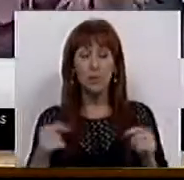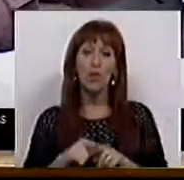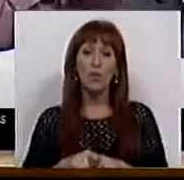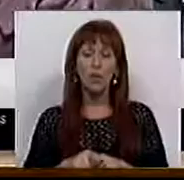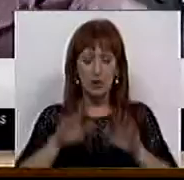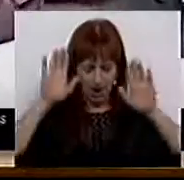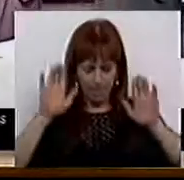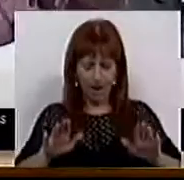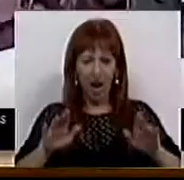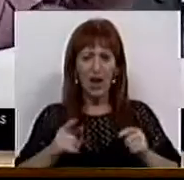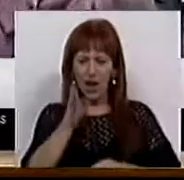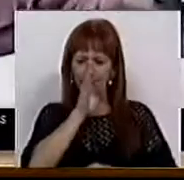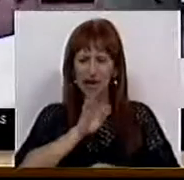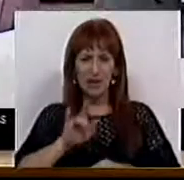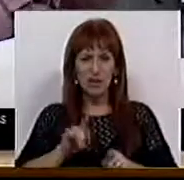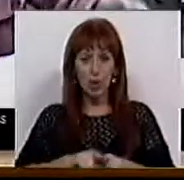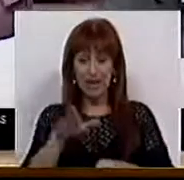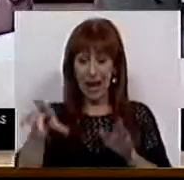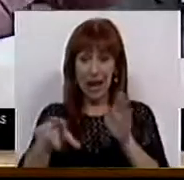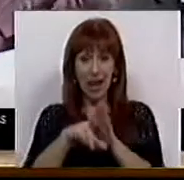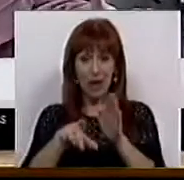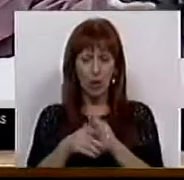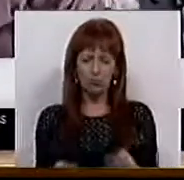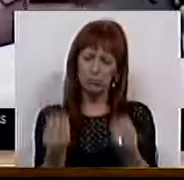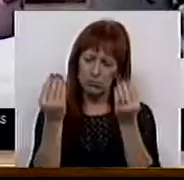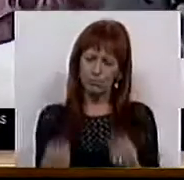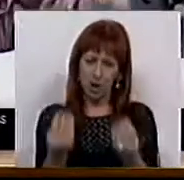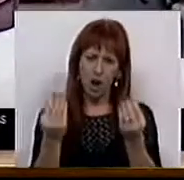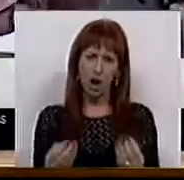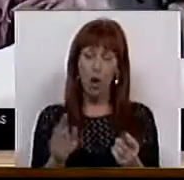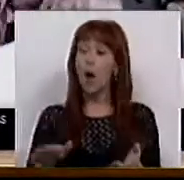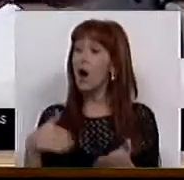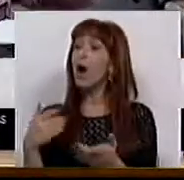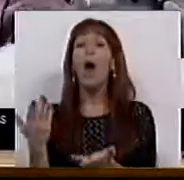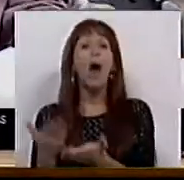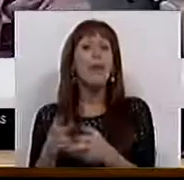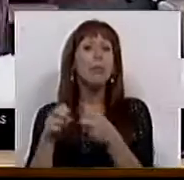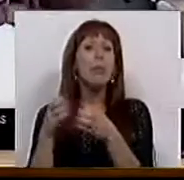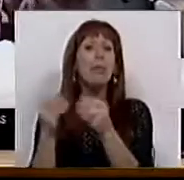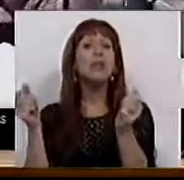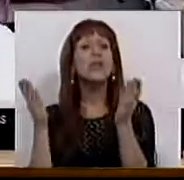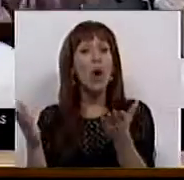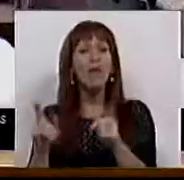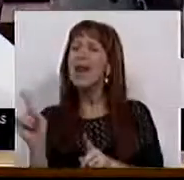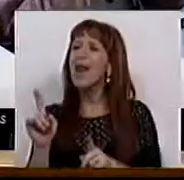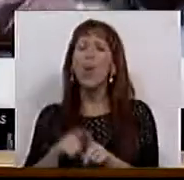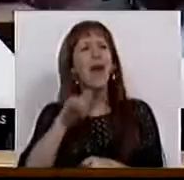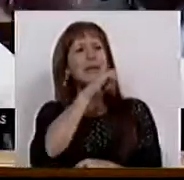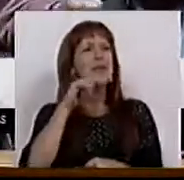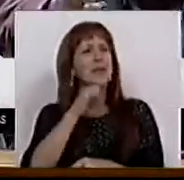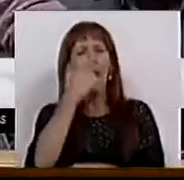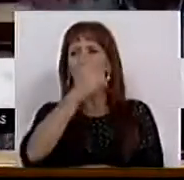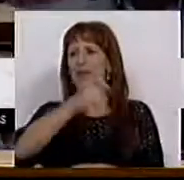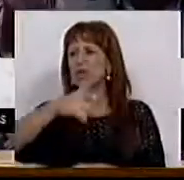vamos suspender a aplicação de uma lei que é injusta até que se resolva o problema e não